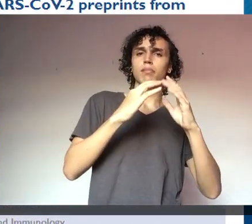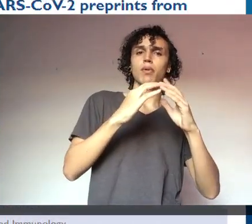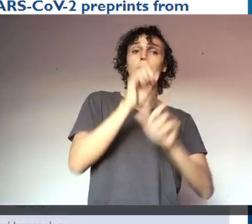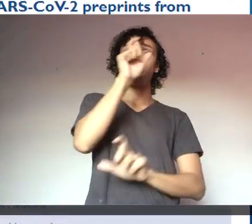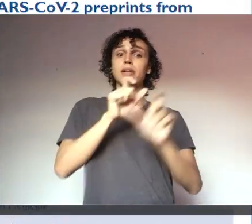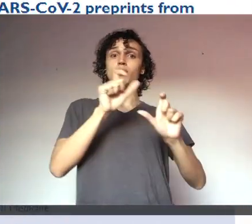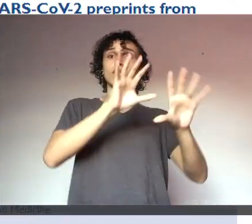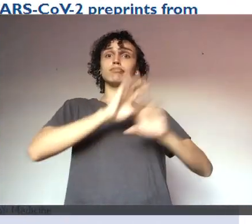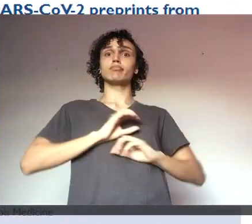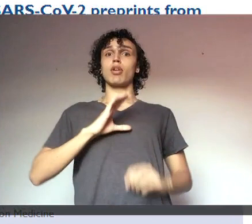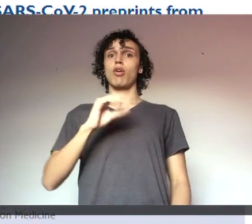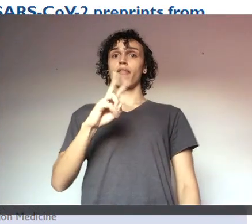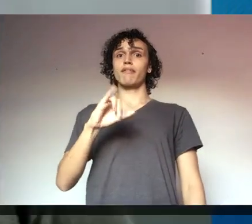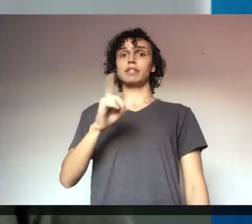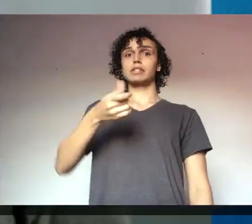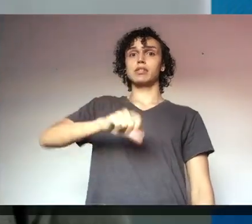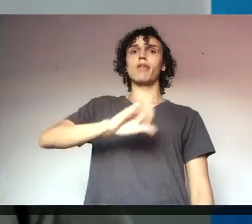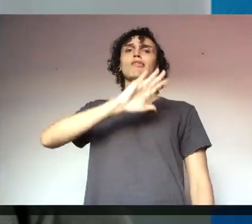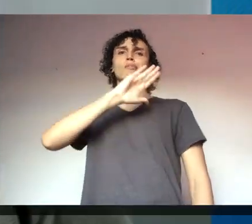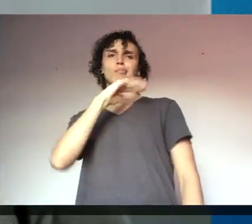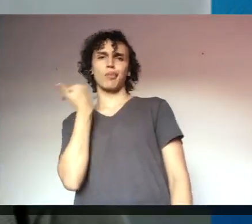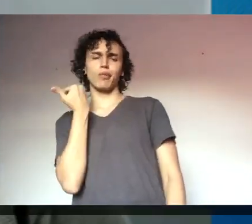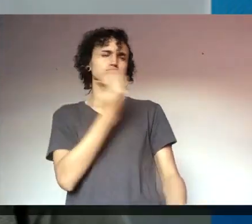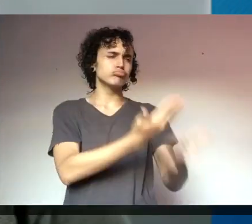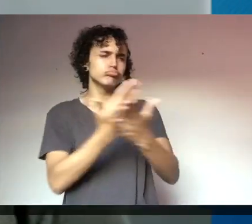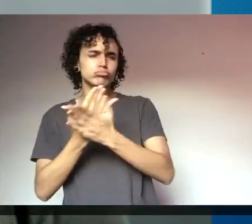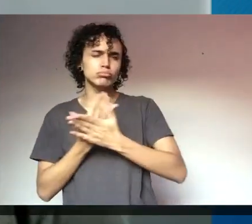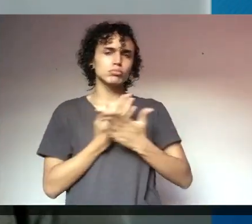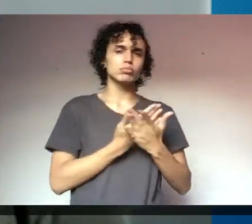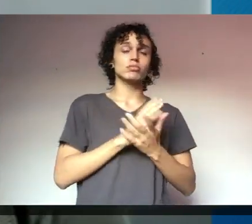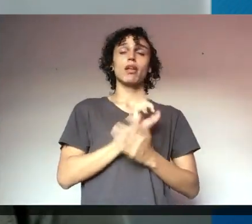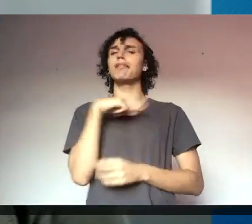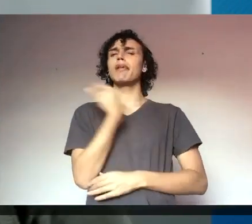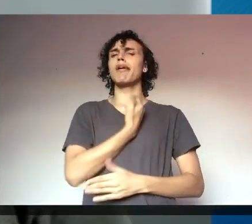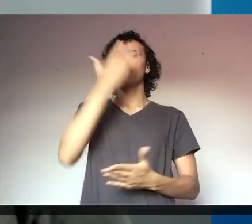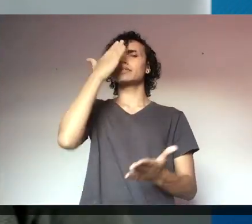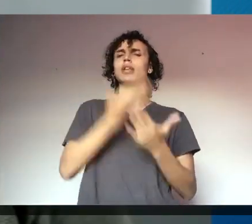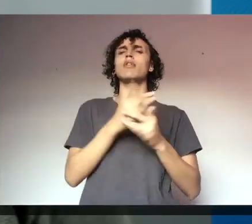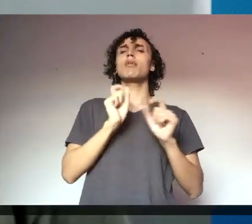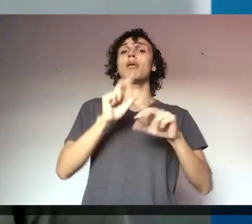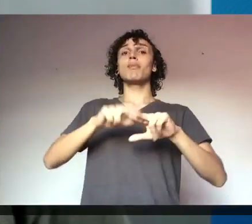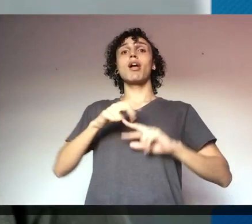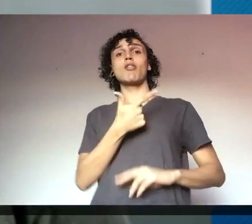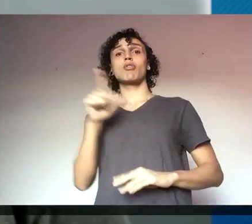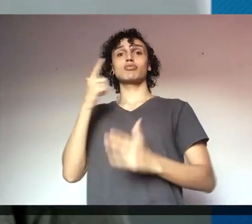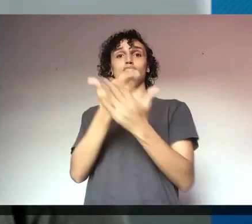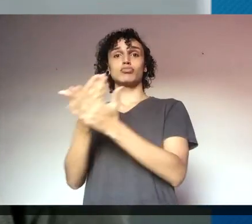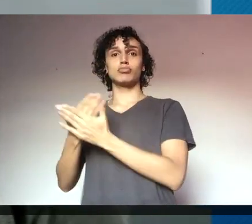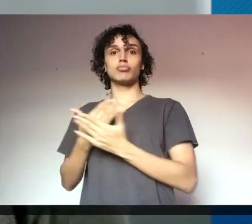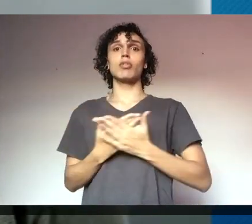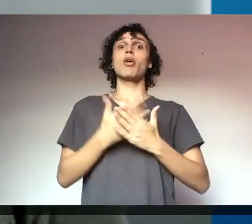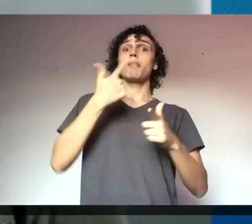em decorrência da Covid-19. O que a gente acreditava até agora, com os outros estudos, era que